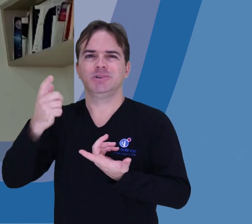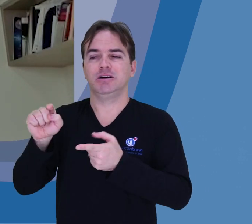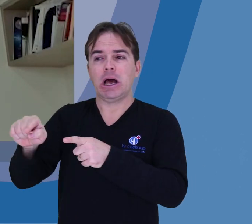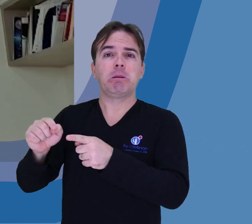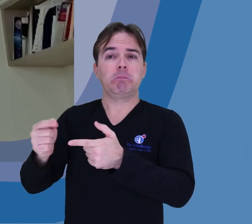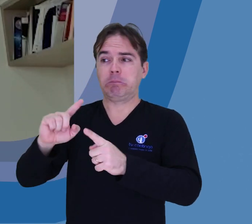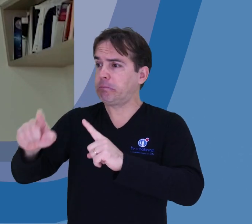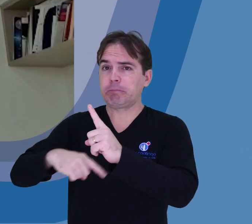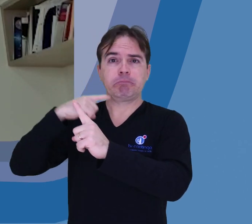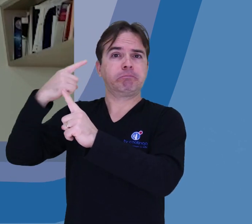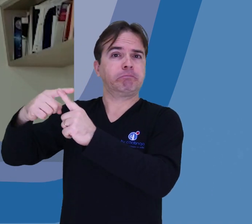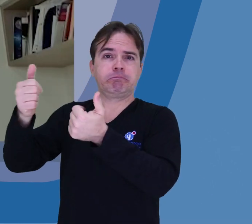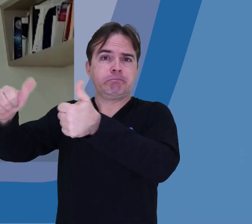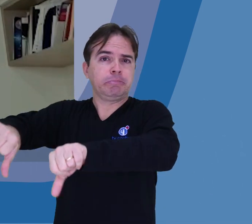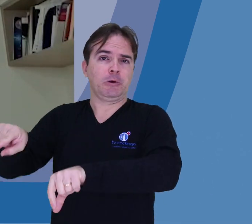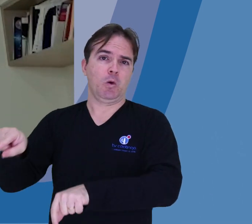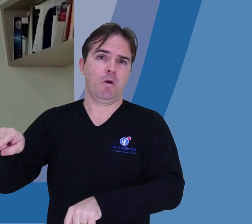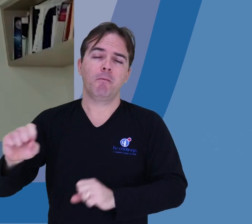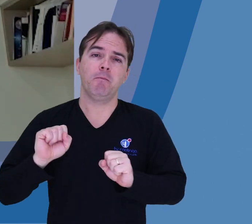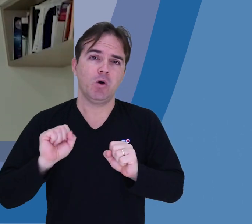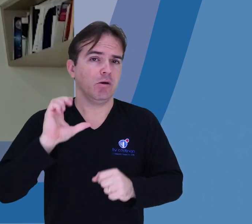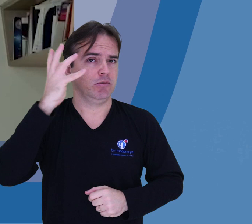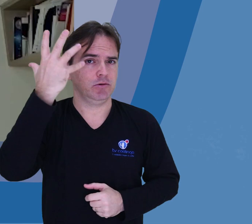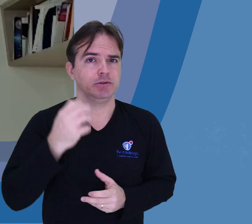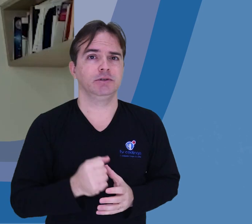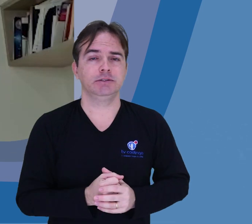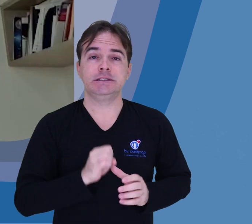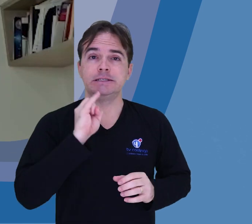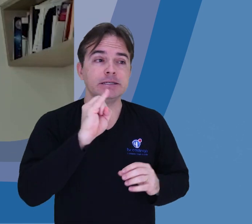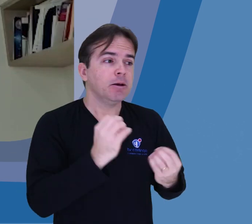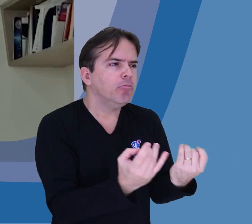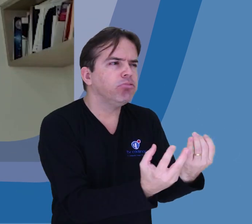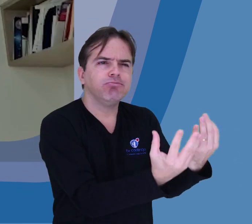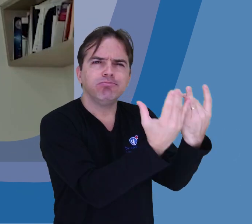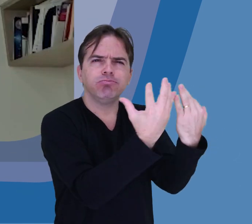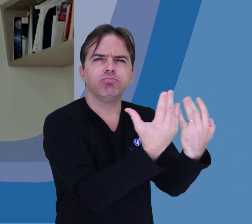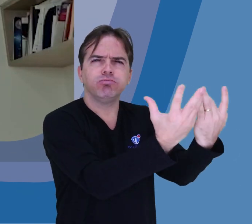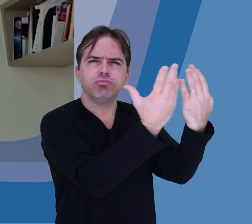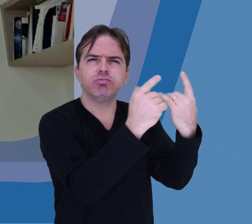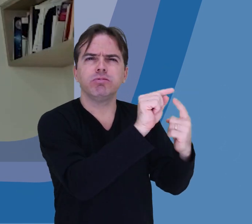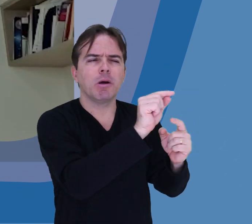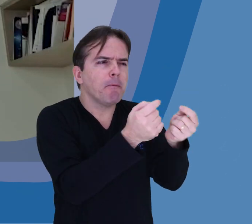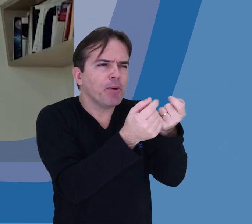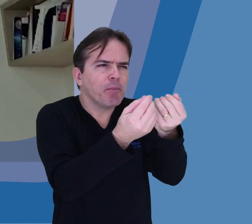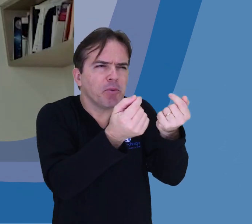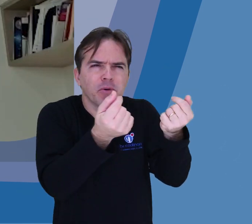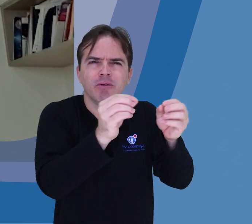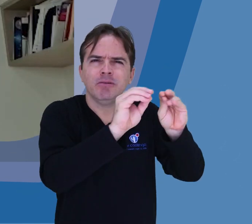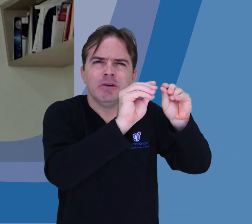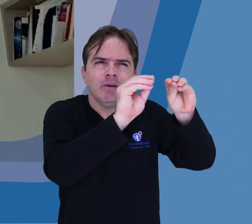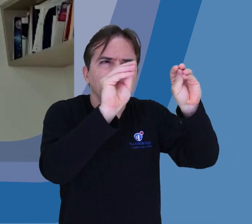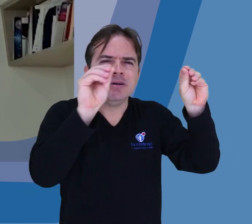período muito comum até porque fica mais frio aí você tem aumento da concentração de poluentes no período propício para